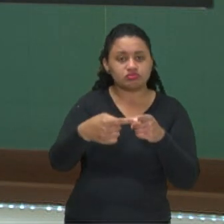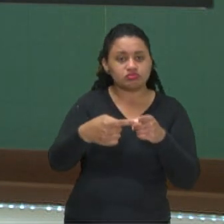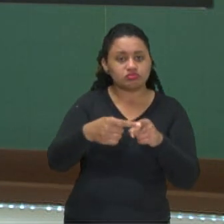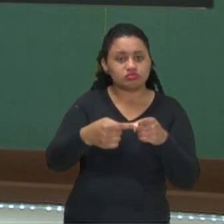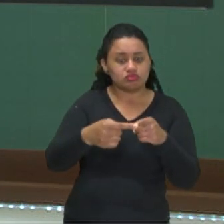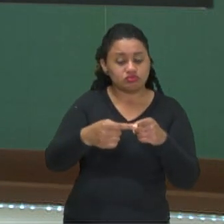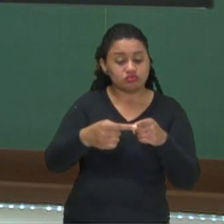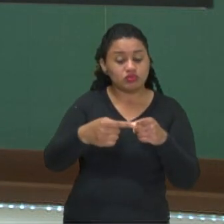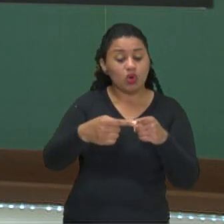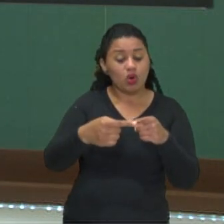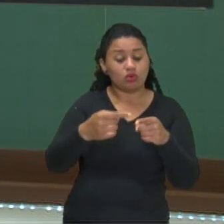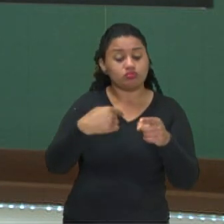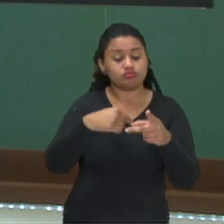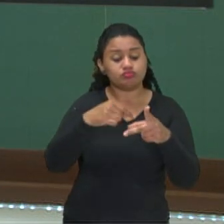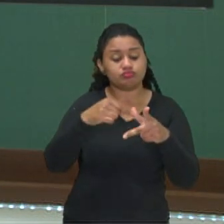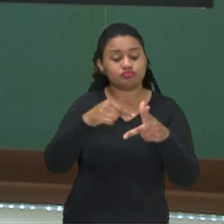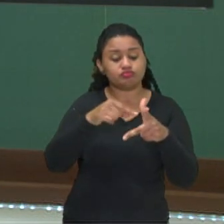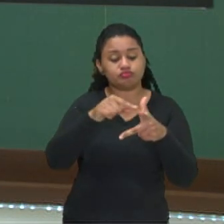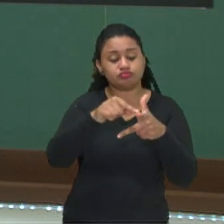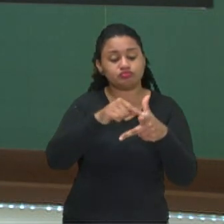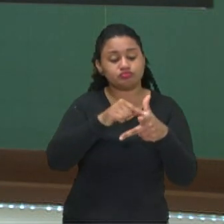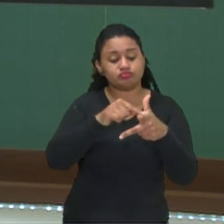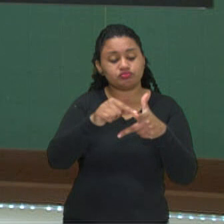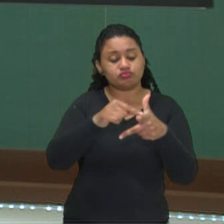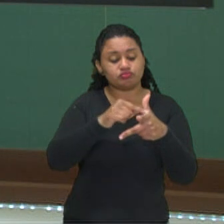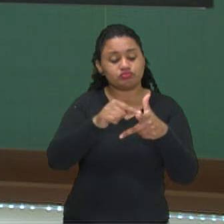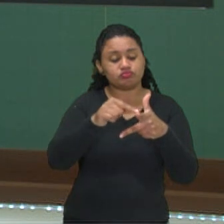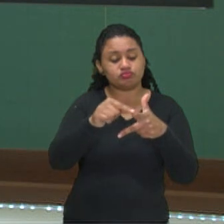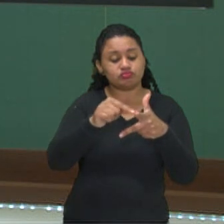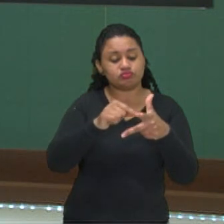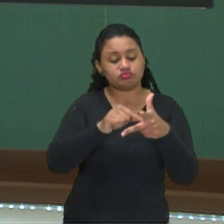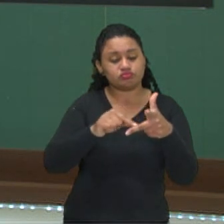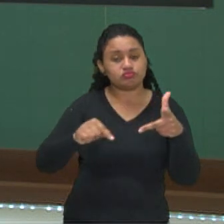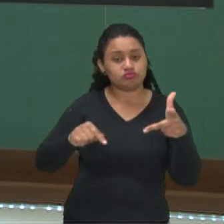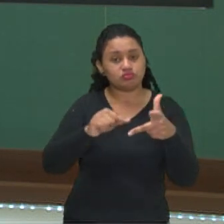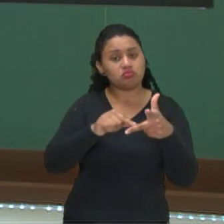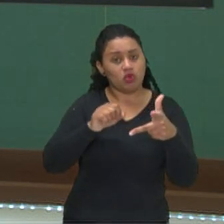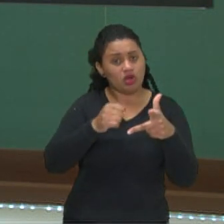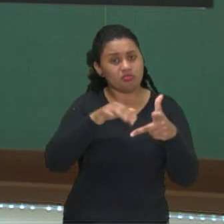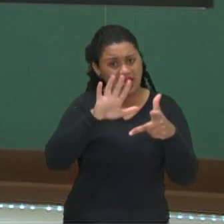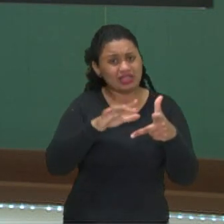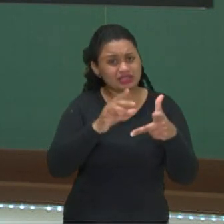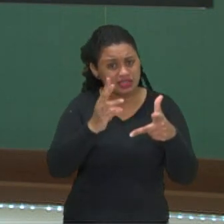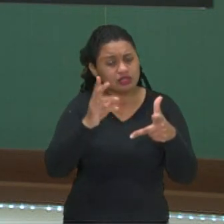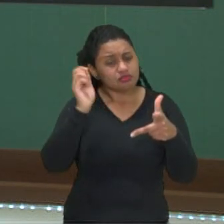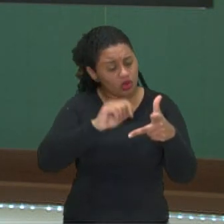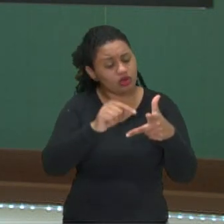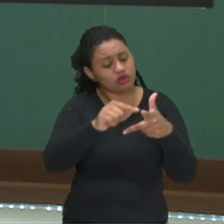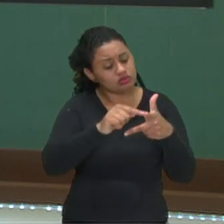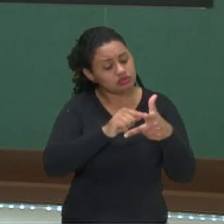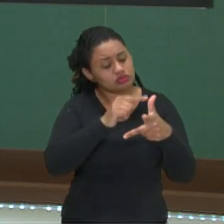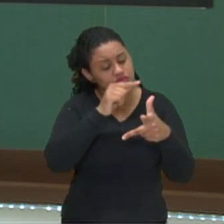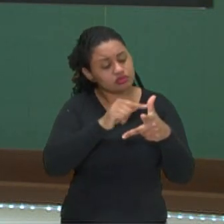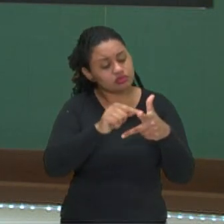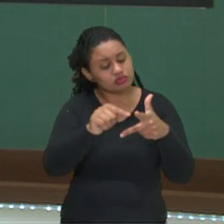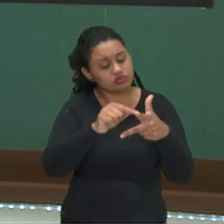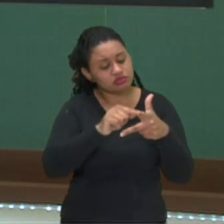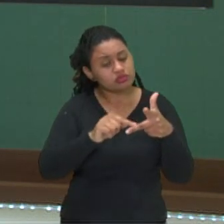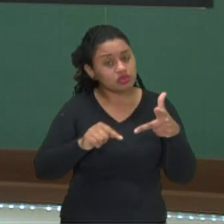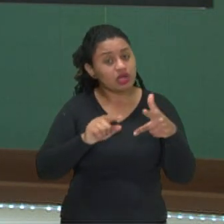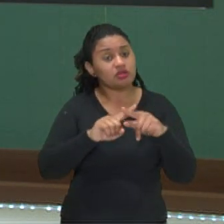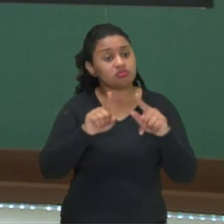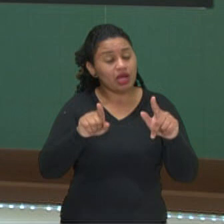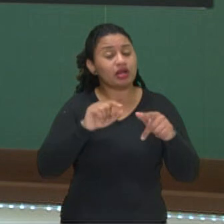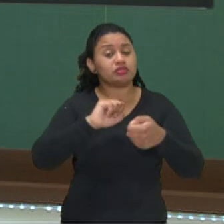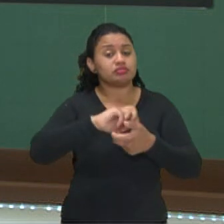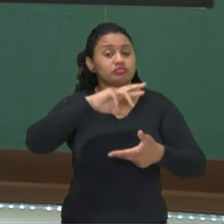no mínimo três arestas, tá? Pode ser mais que 3? Pode. Porém, para dentro dos